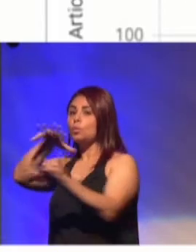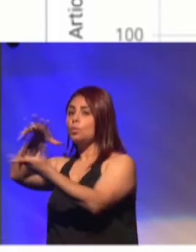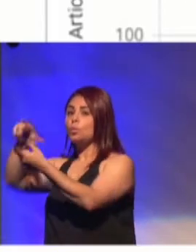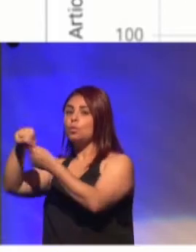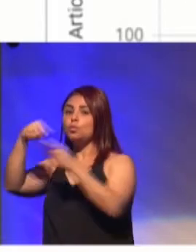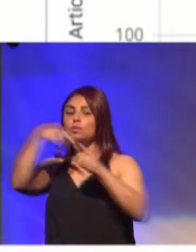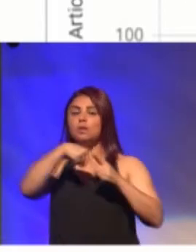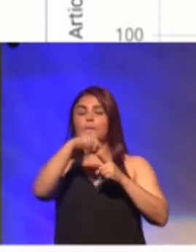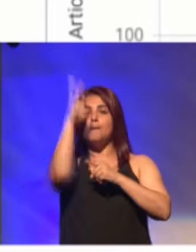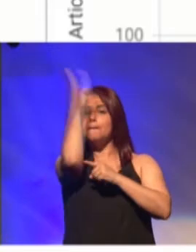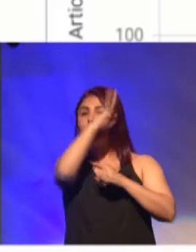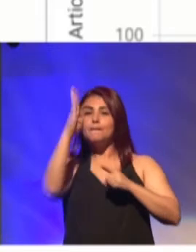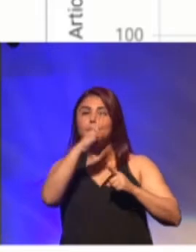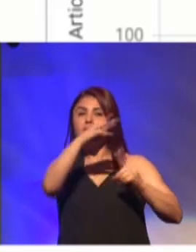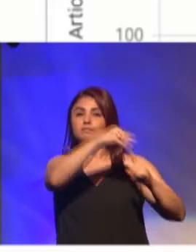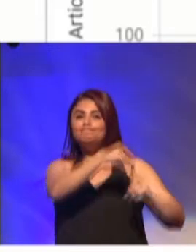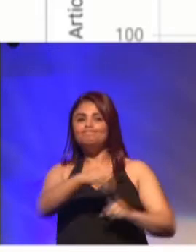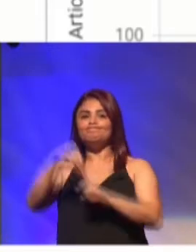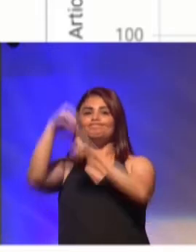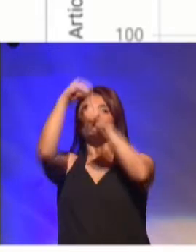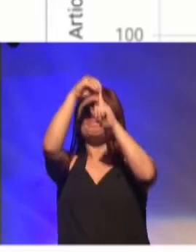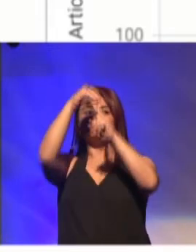somos líderes nisso.